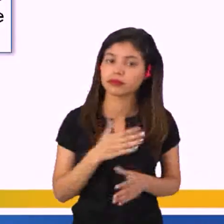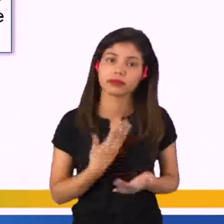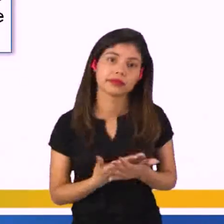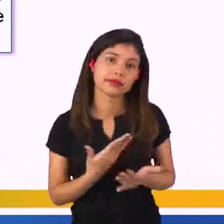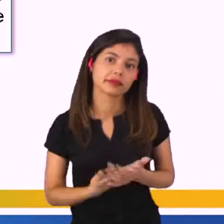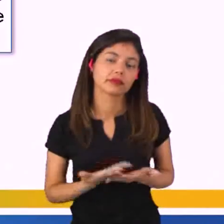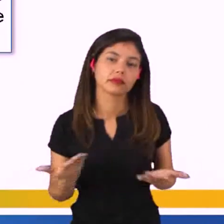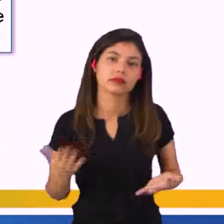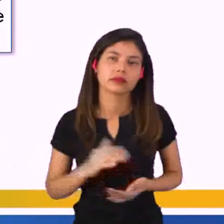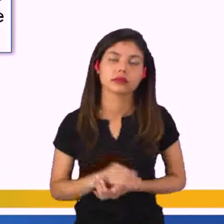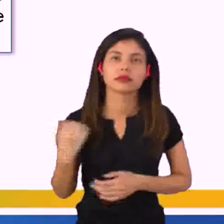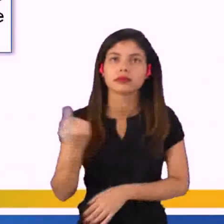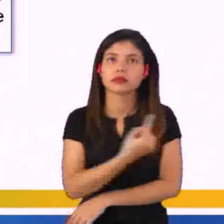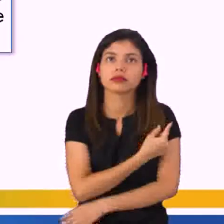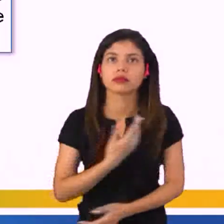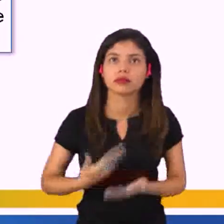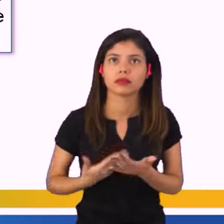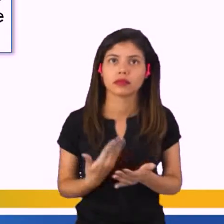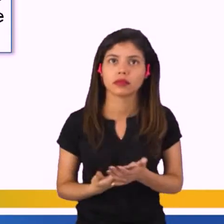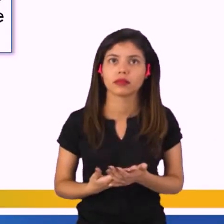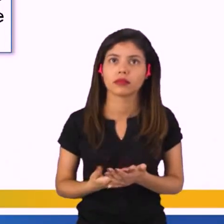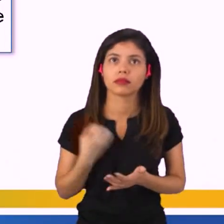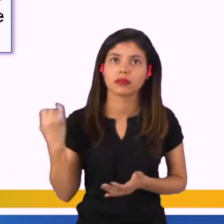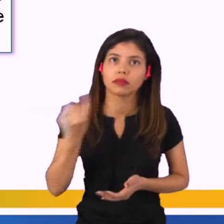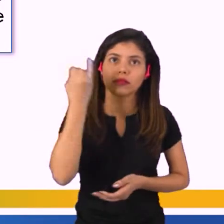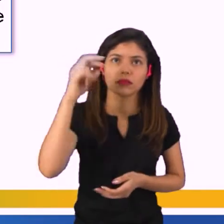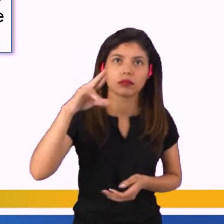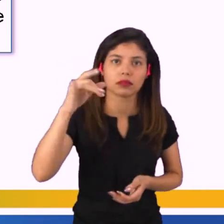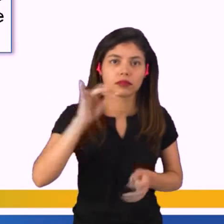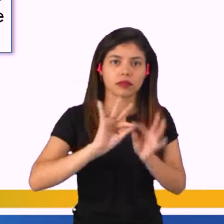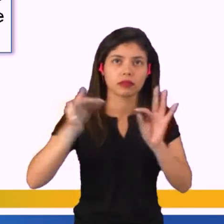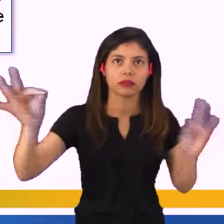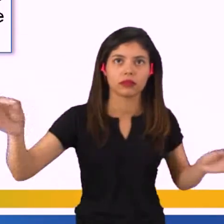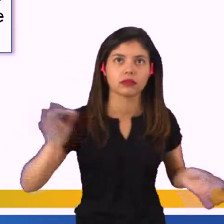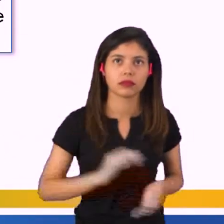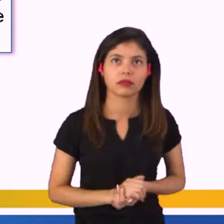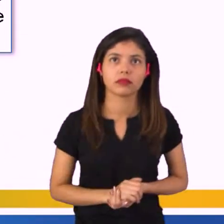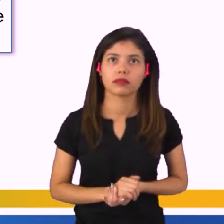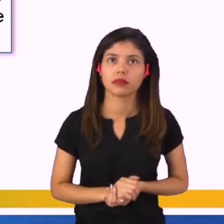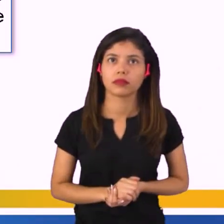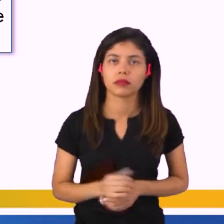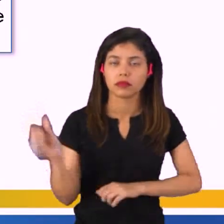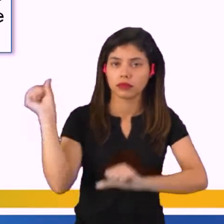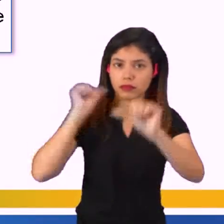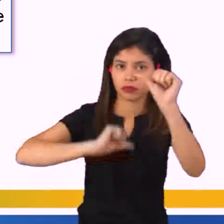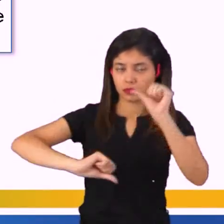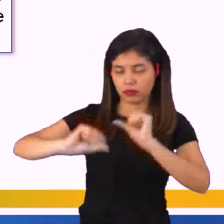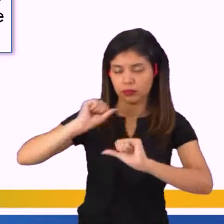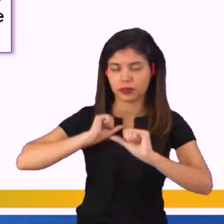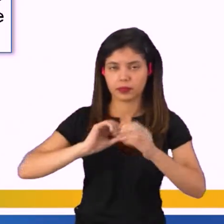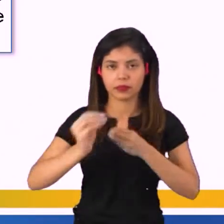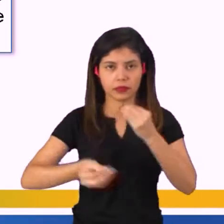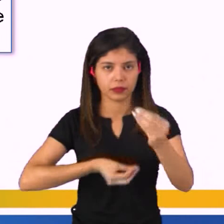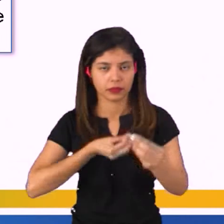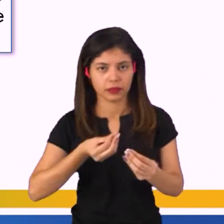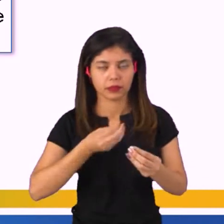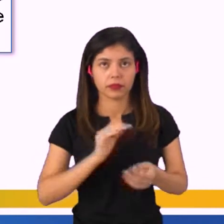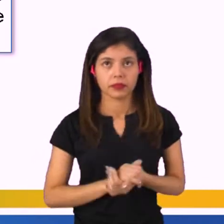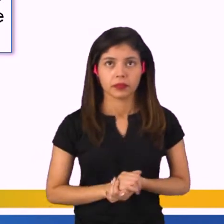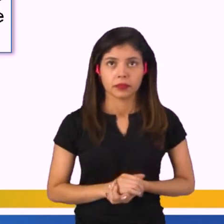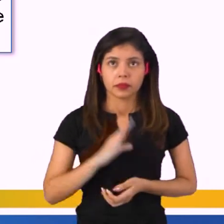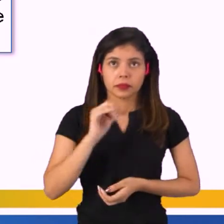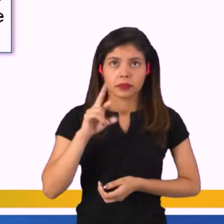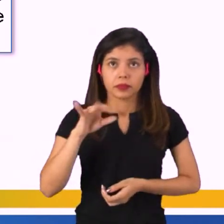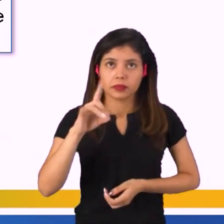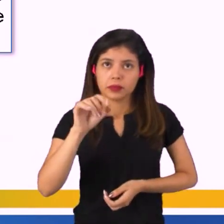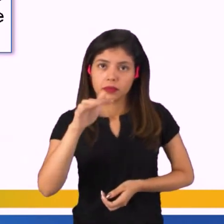que por hoje a gente está encerrando. Então, em nossa aula, nós estudamos as principais unidades de medida de comprimento e como